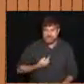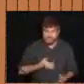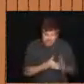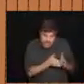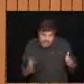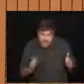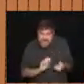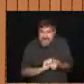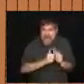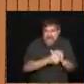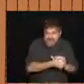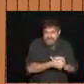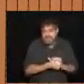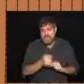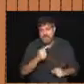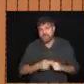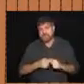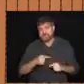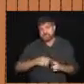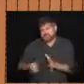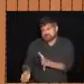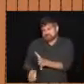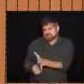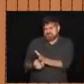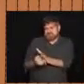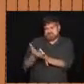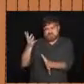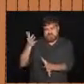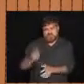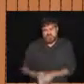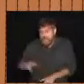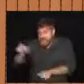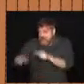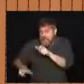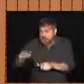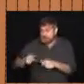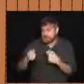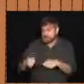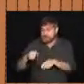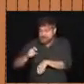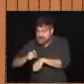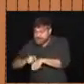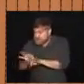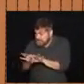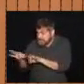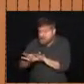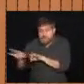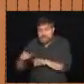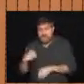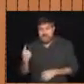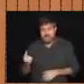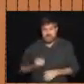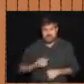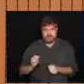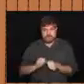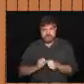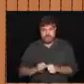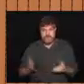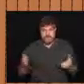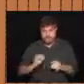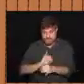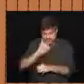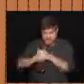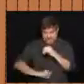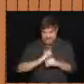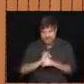de adaptação, porque são muitos os casos, claro, que as pessoas terão. Nós fizemos uma transmissão hoje pela